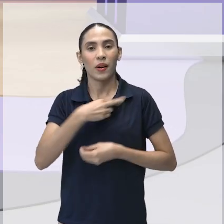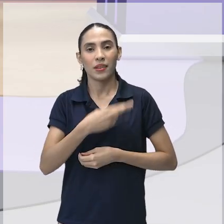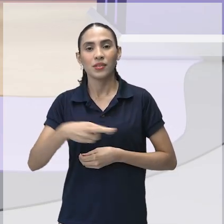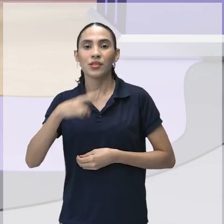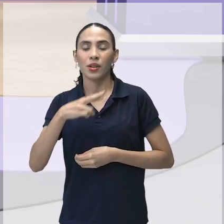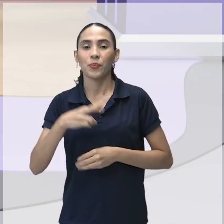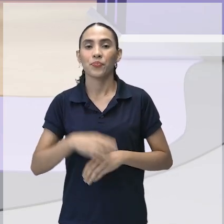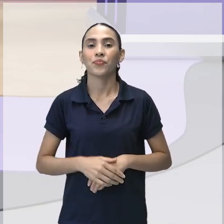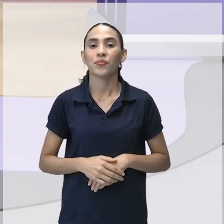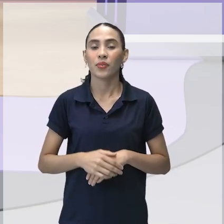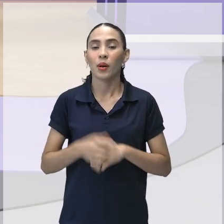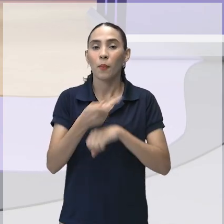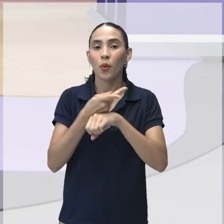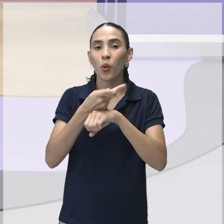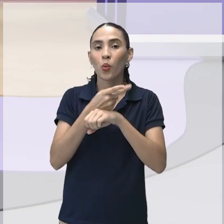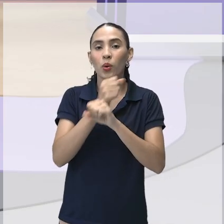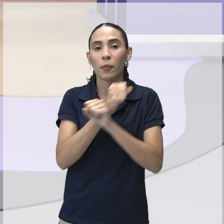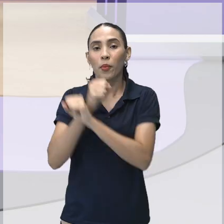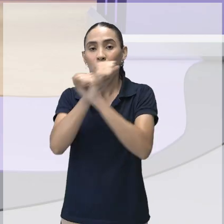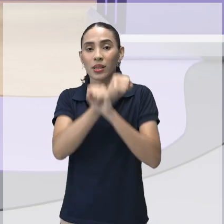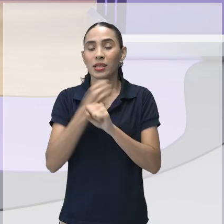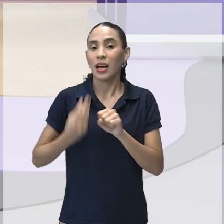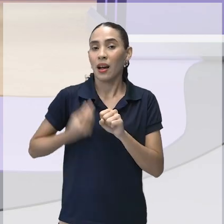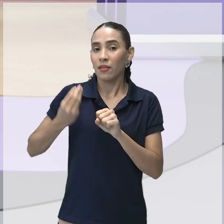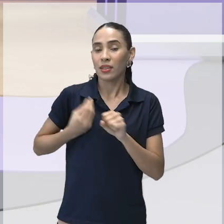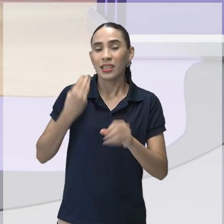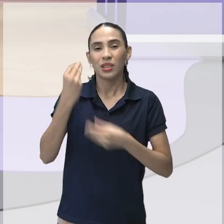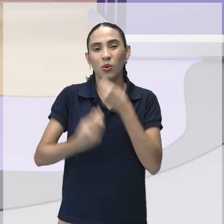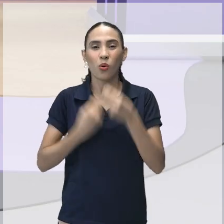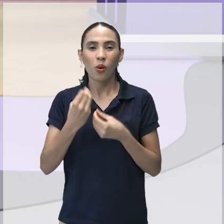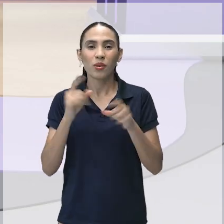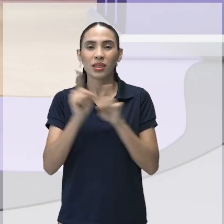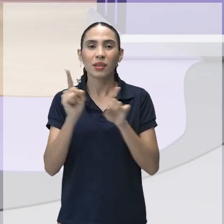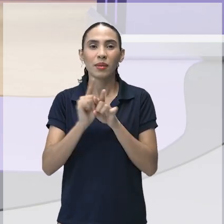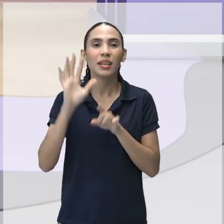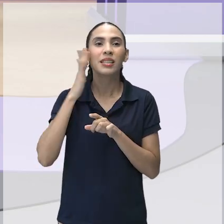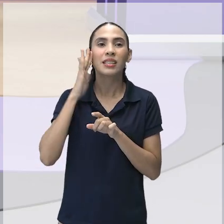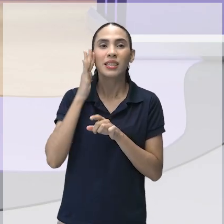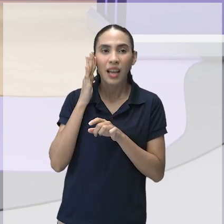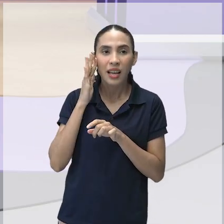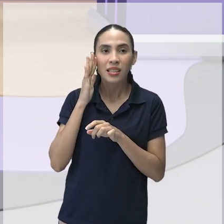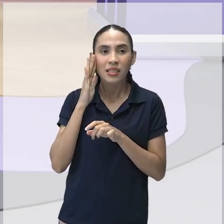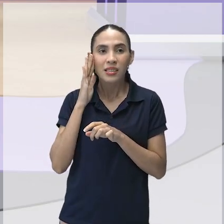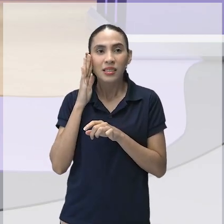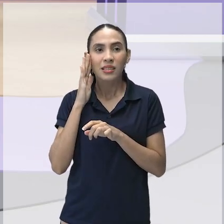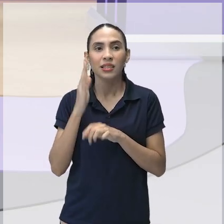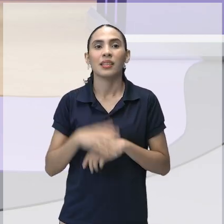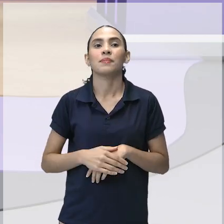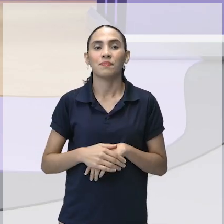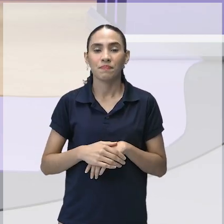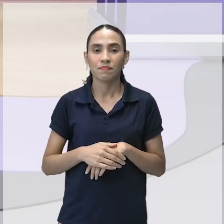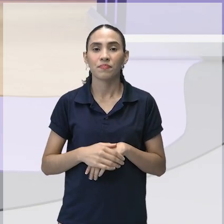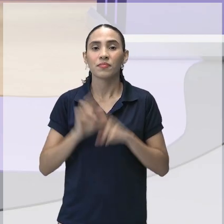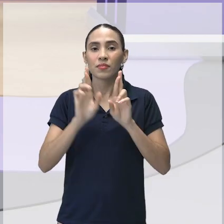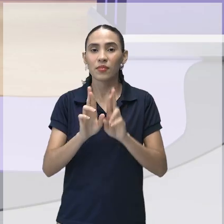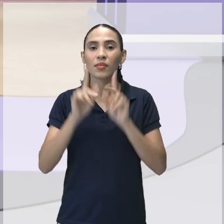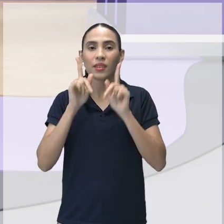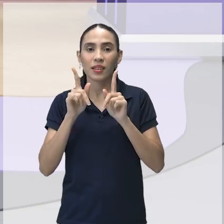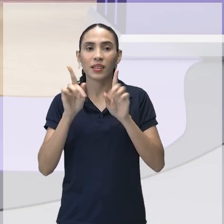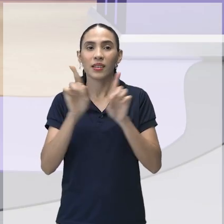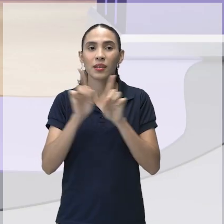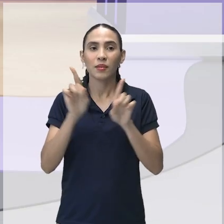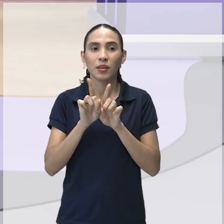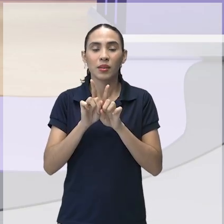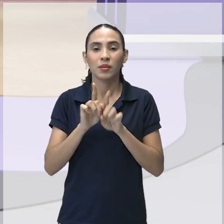religião procura proteger a vida e como ela entende também os atentados, as diferentes formas de